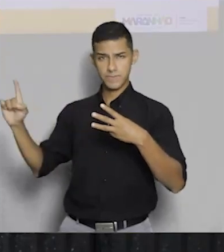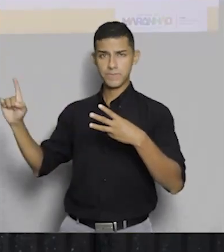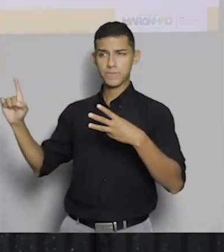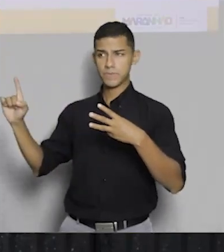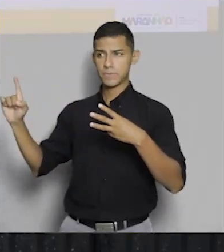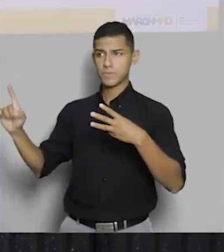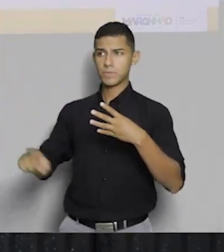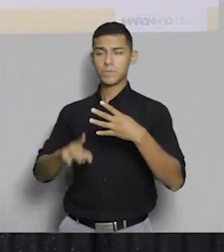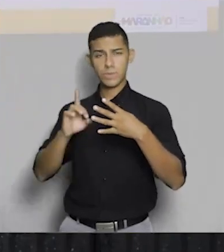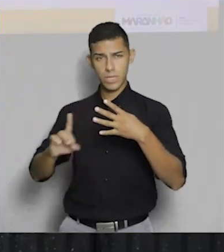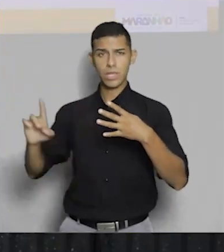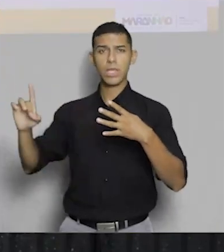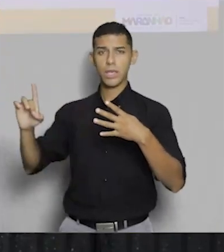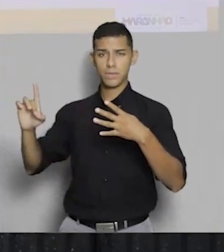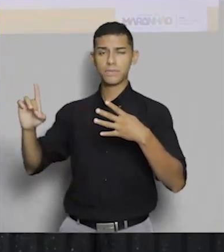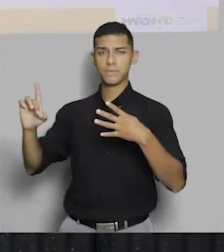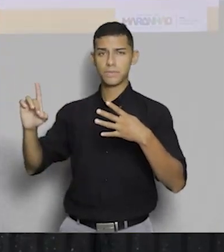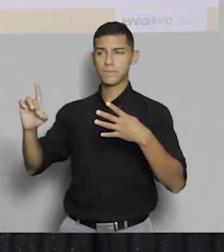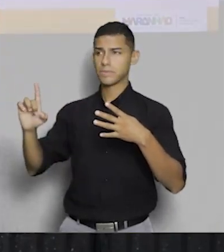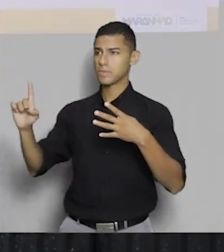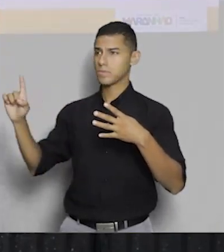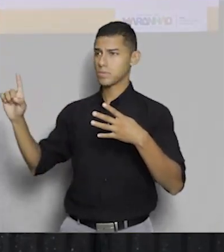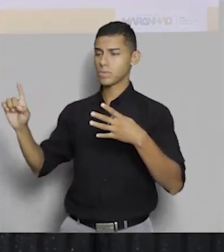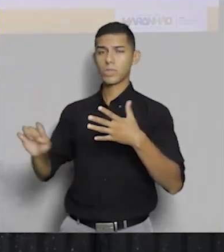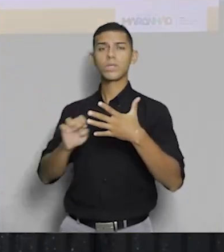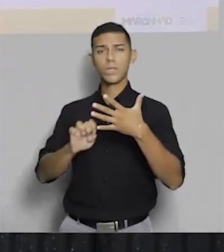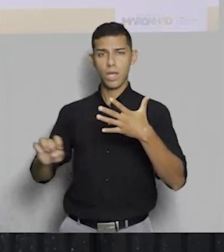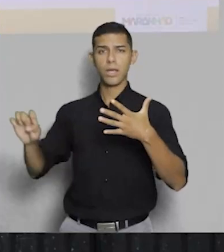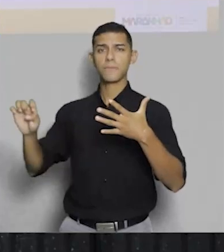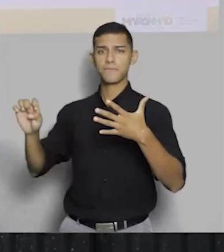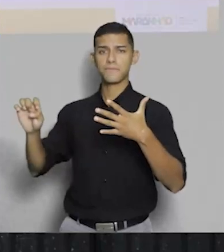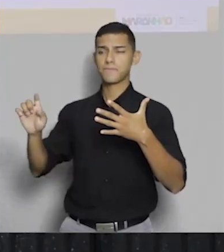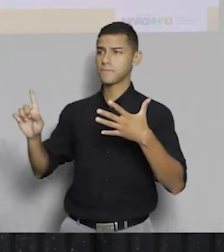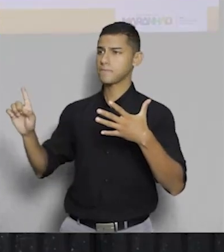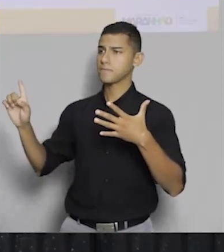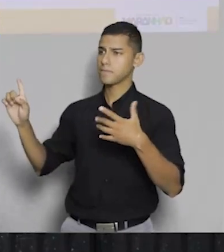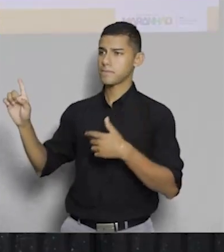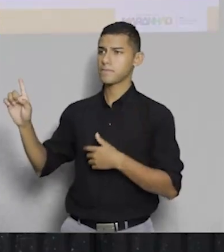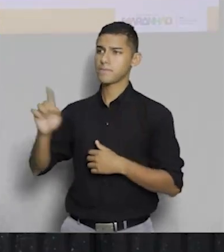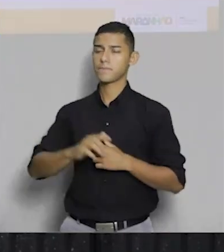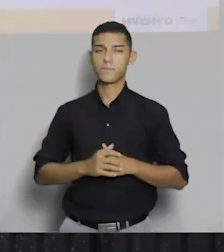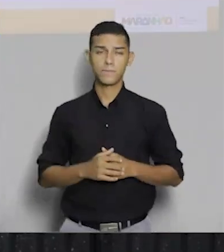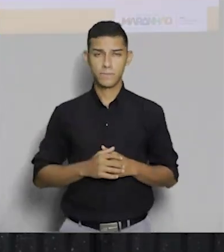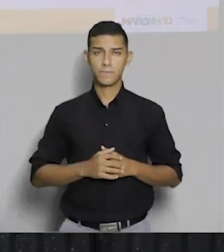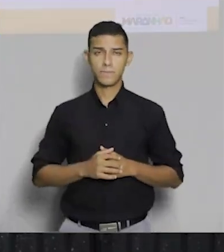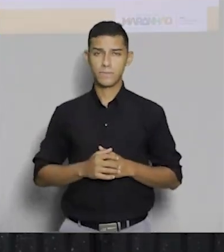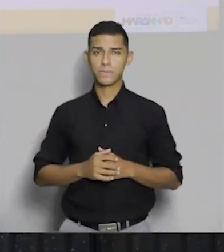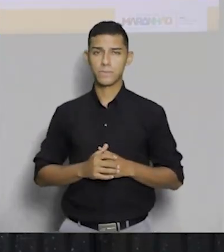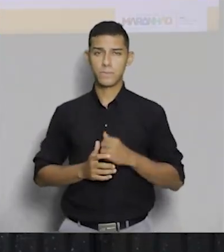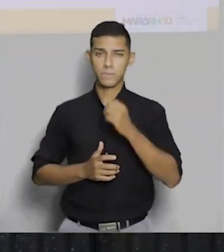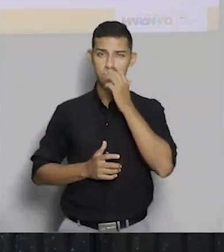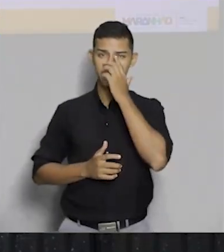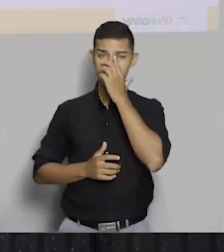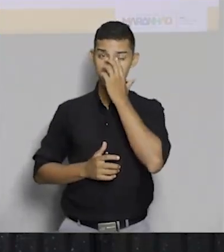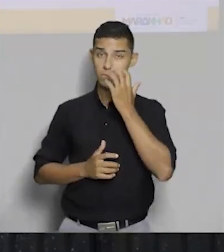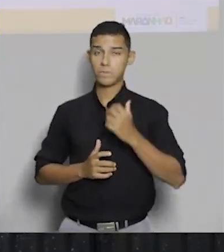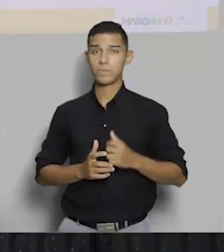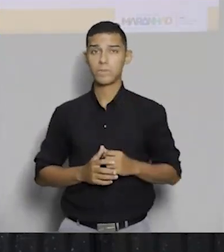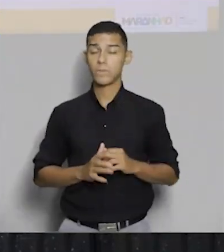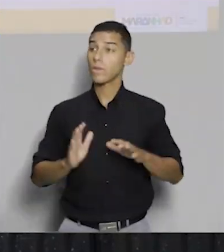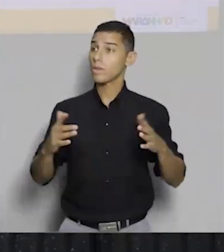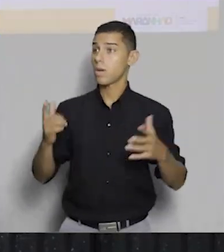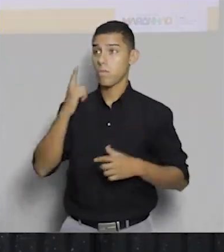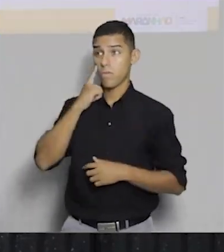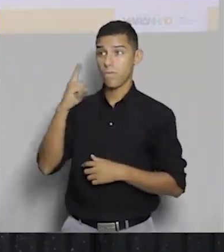lavagem, D, separação e hidrólise e letra E, secagem e aquecimento.